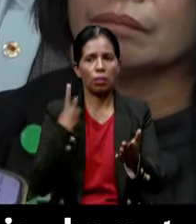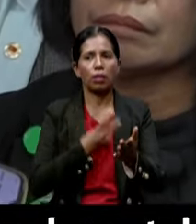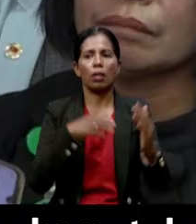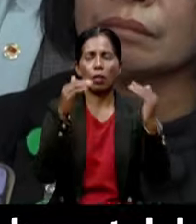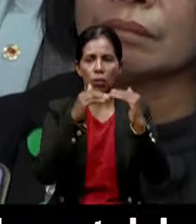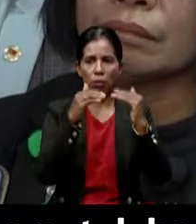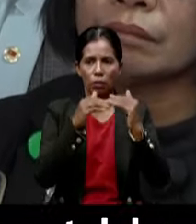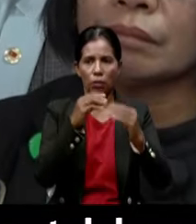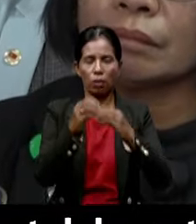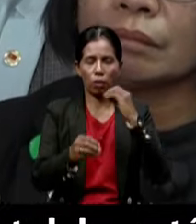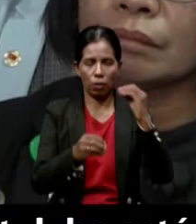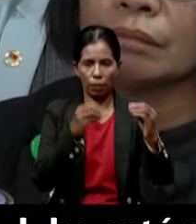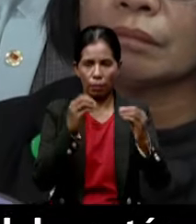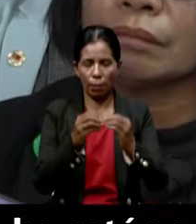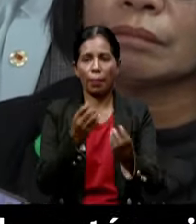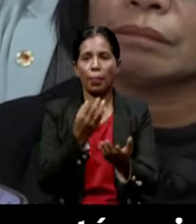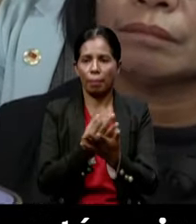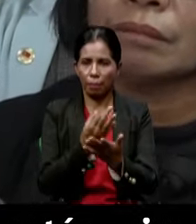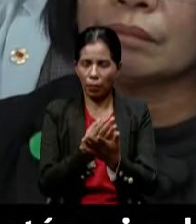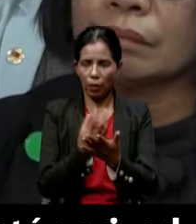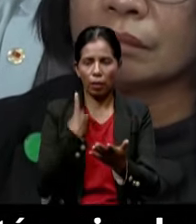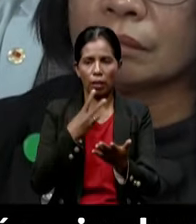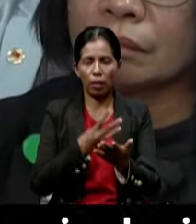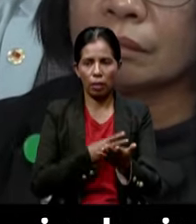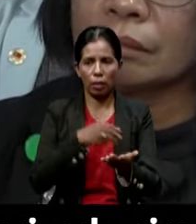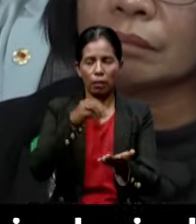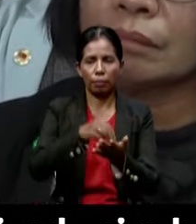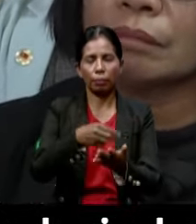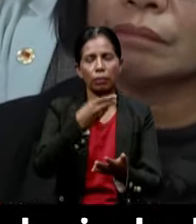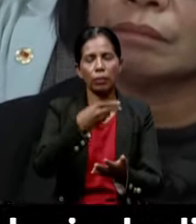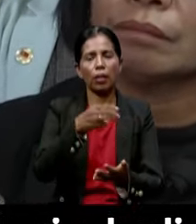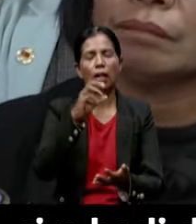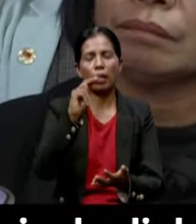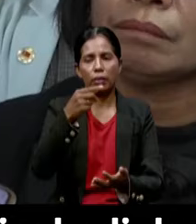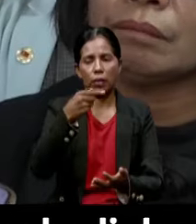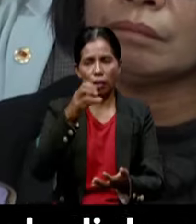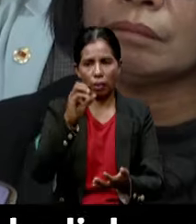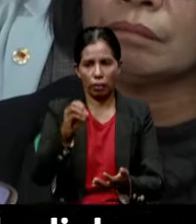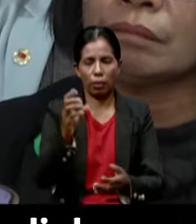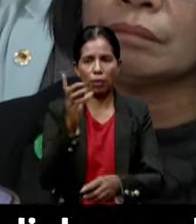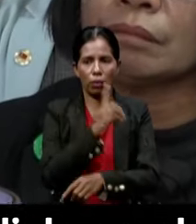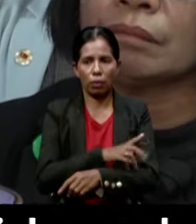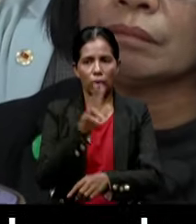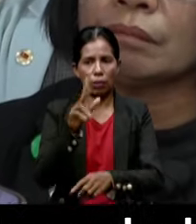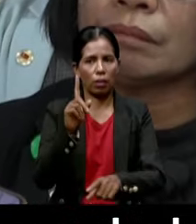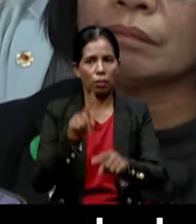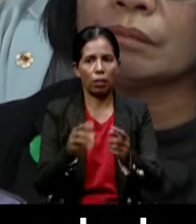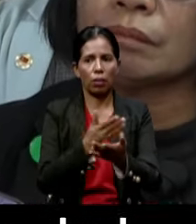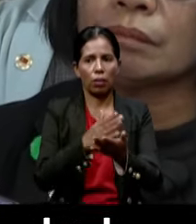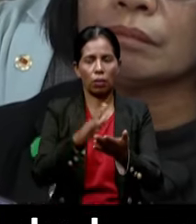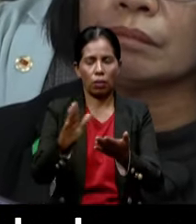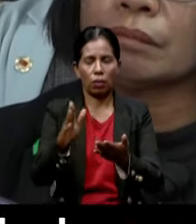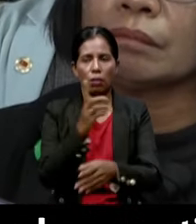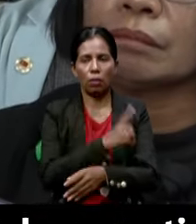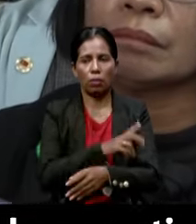kata. Osan ne bemak itarai ha HNJB emergency ne ba emergency runi lorong tolu ne labele kompra fale liusi lorong tolu